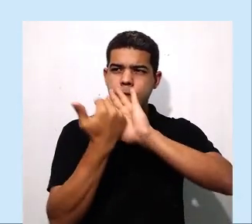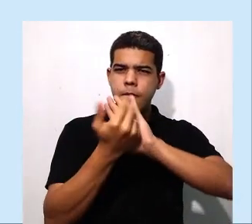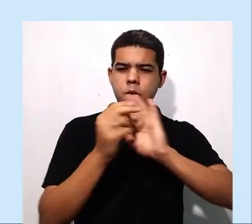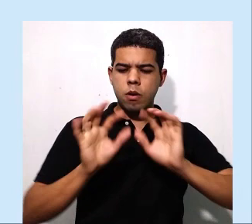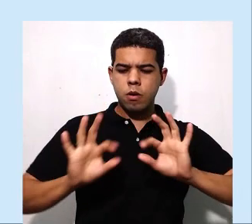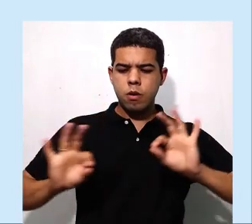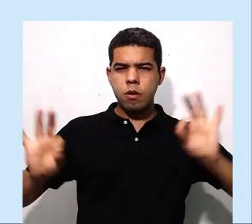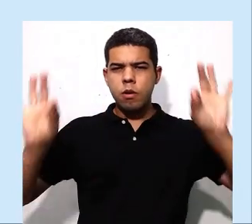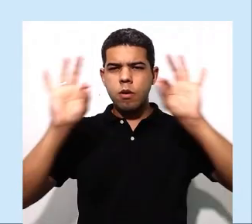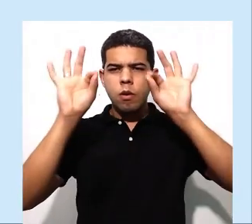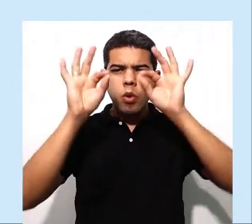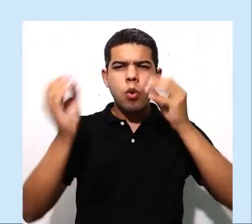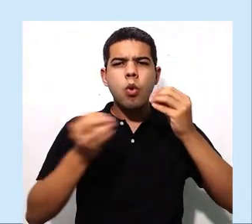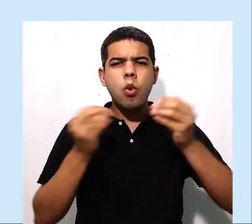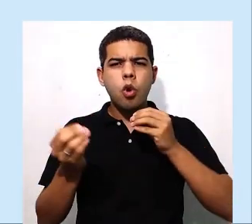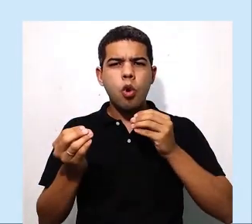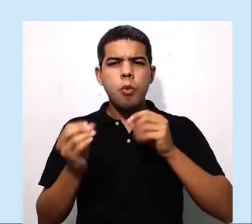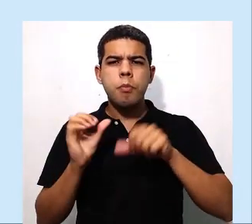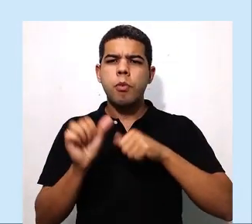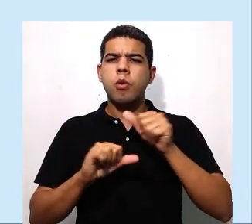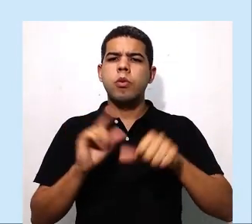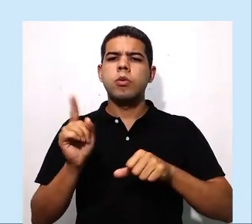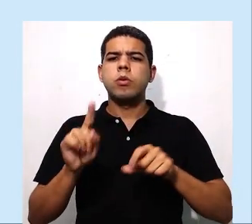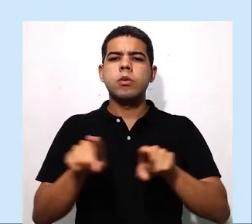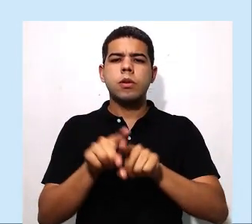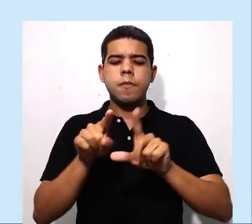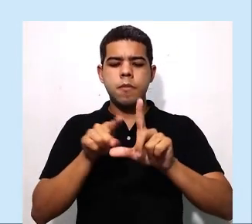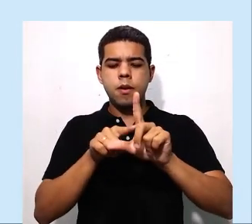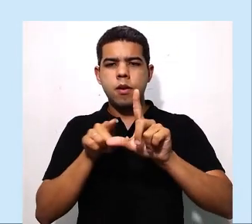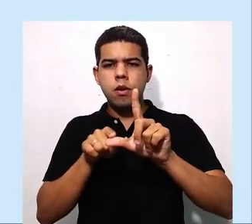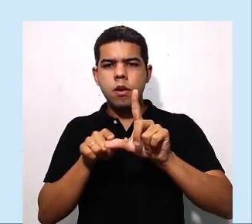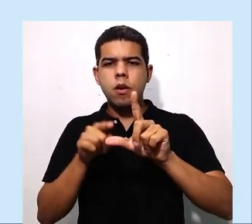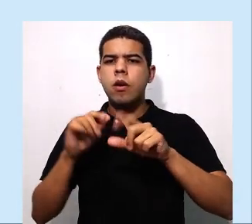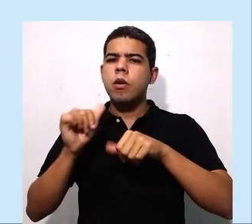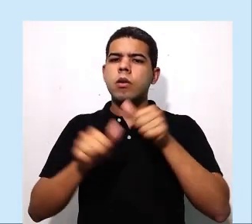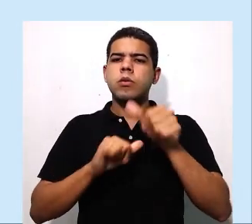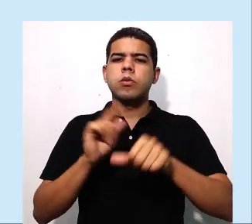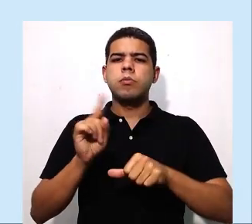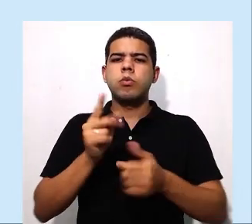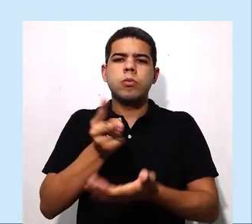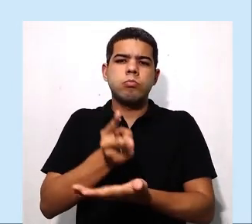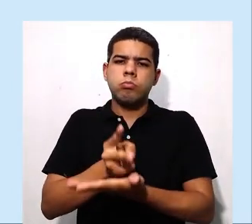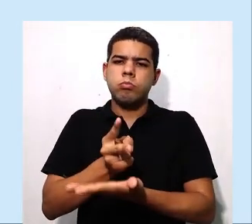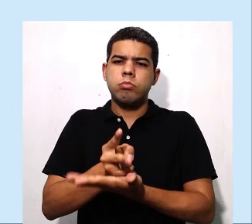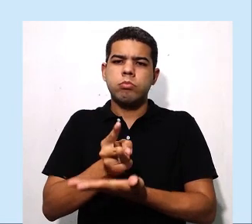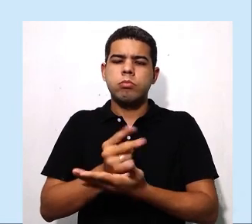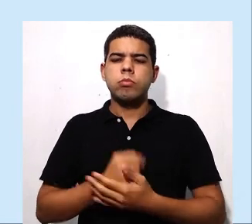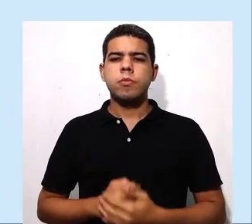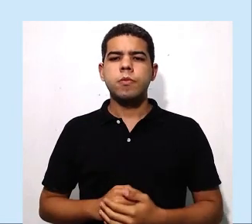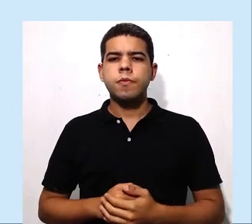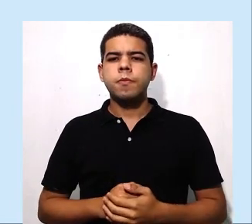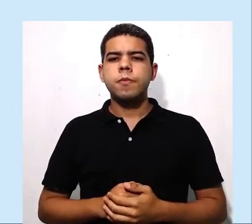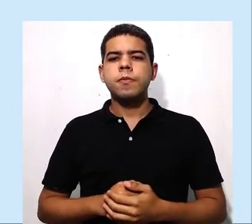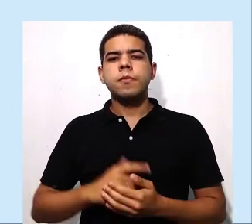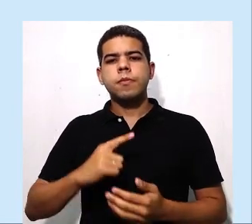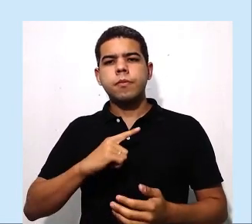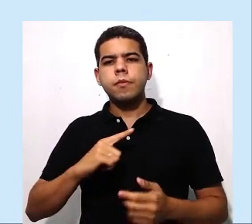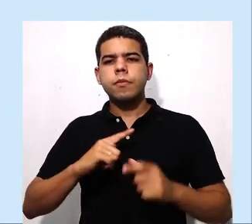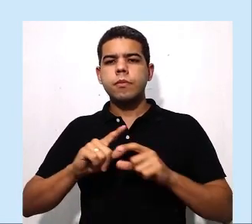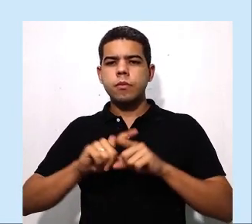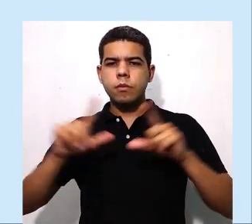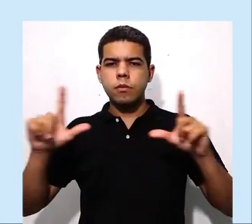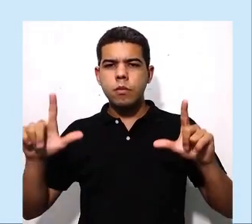E o ângulo vai mudar? Também não. O ângulo continua sendo a mesma coisa. Então, ampliar ou